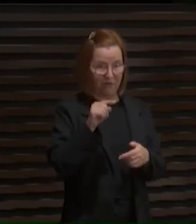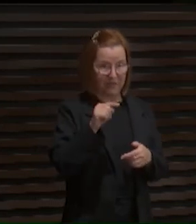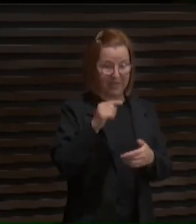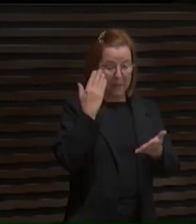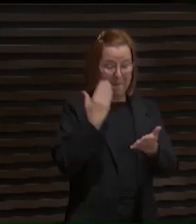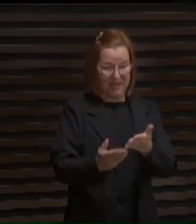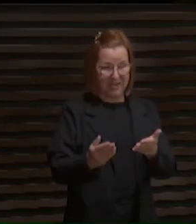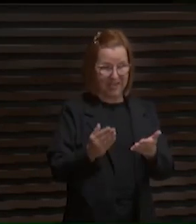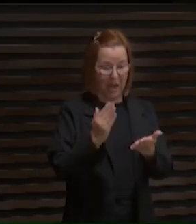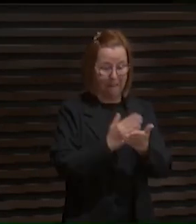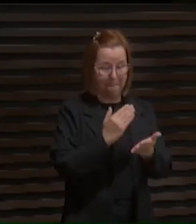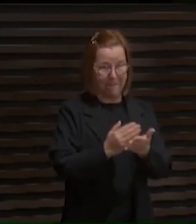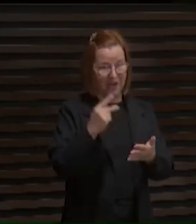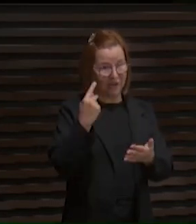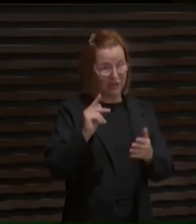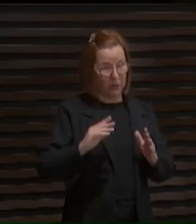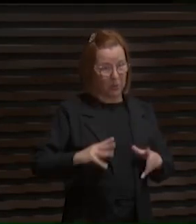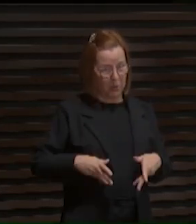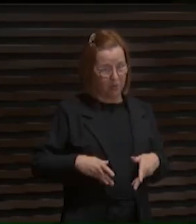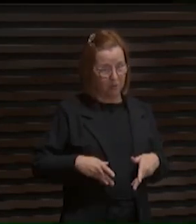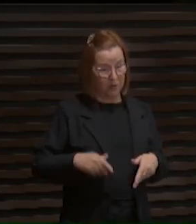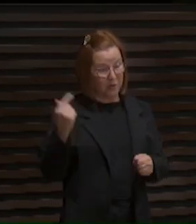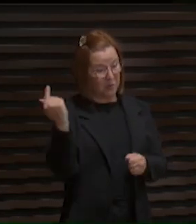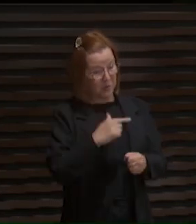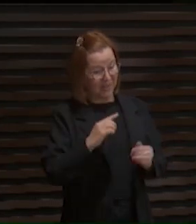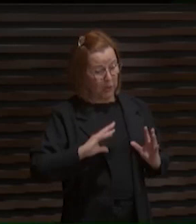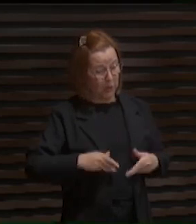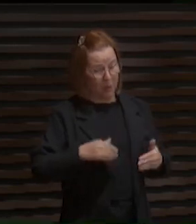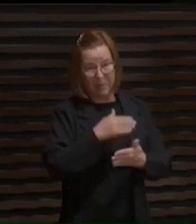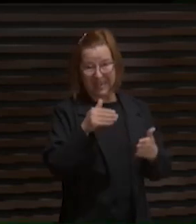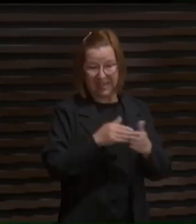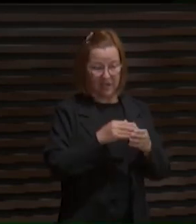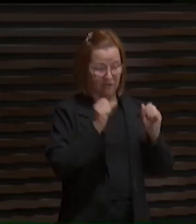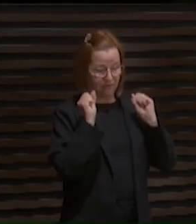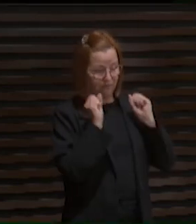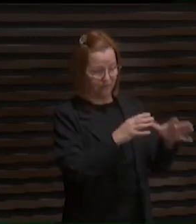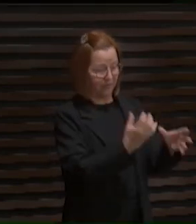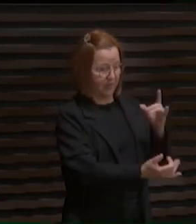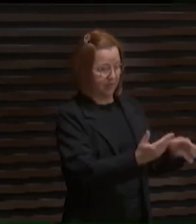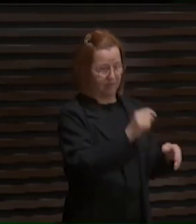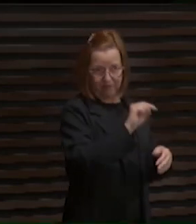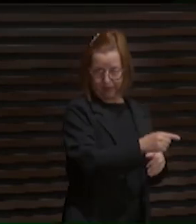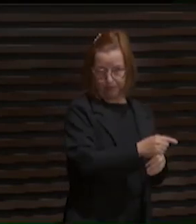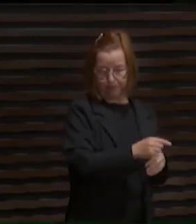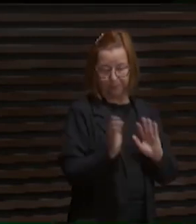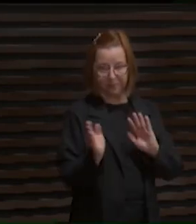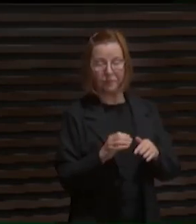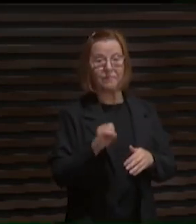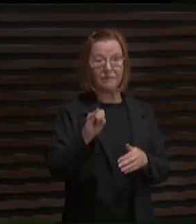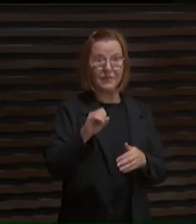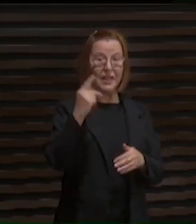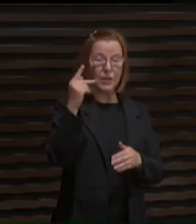seu corpo do que ter o corpo inteiro lançado no inferno. Se a sua mão direita leva